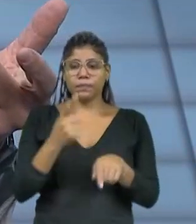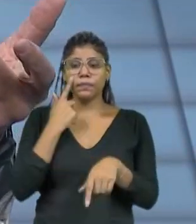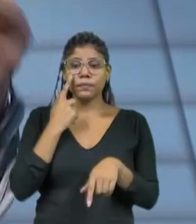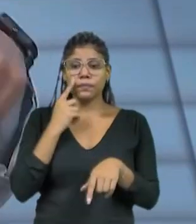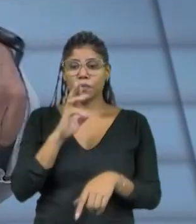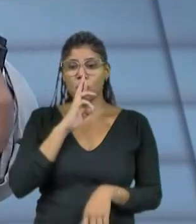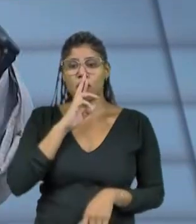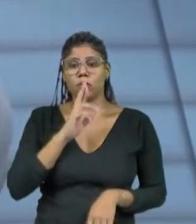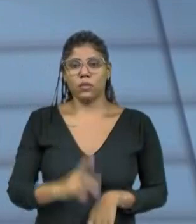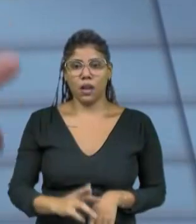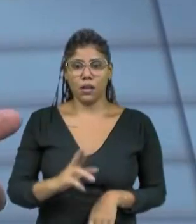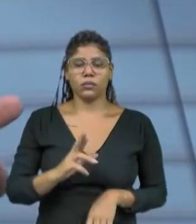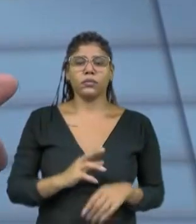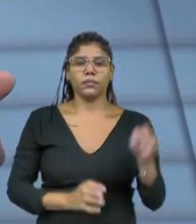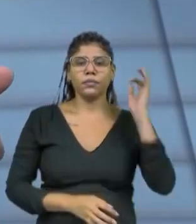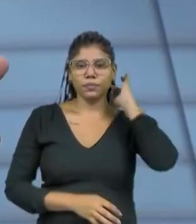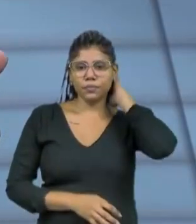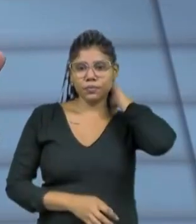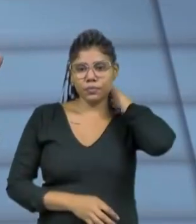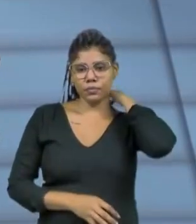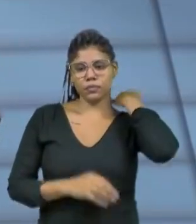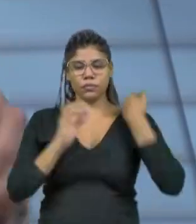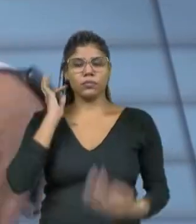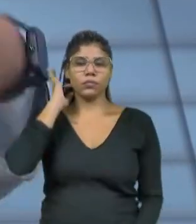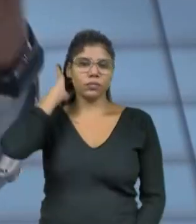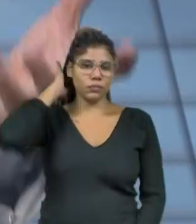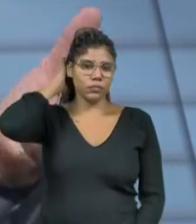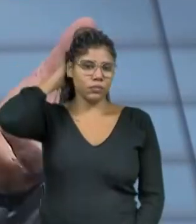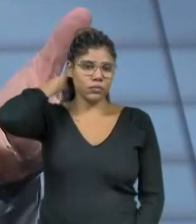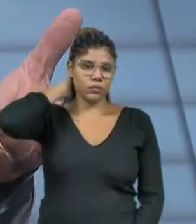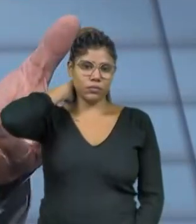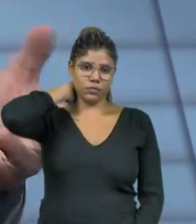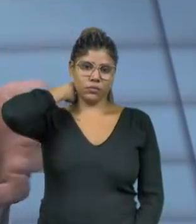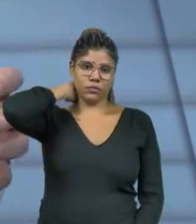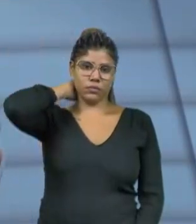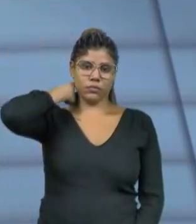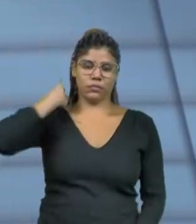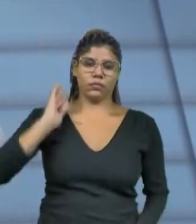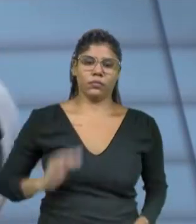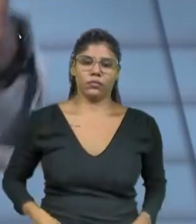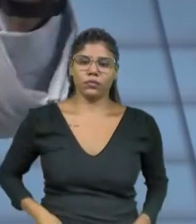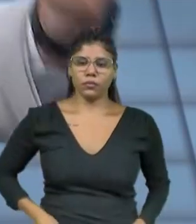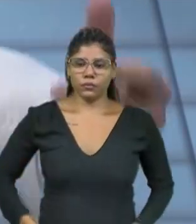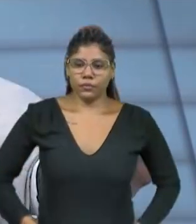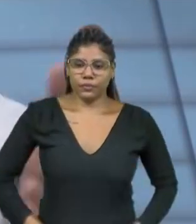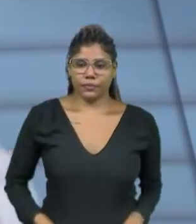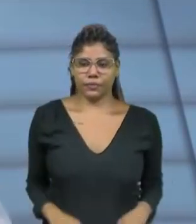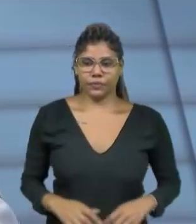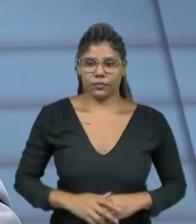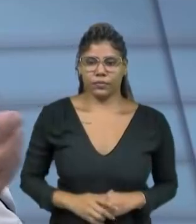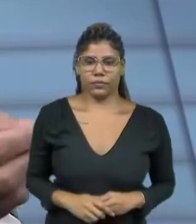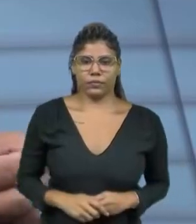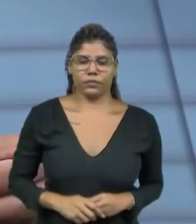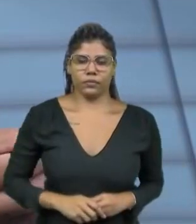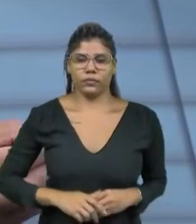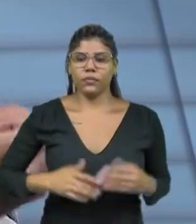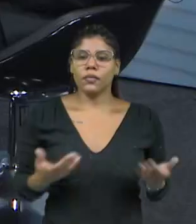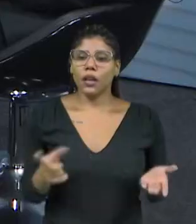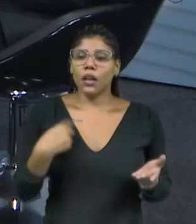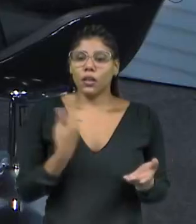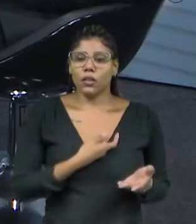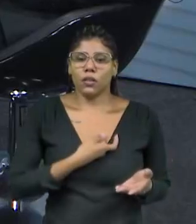resultados dessas ações a partir dos objetivos colocados para poder exatamente ter resultado. E aí, fechando nessa mesma linha, a